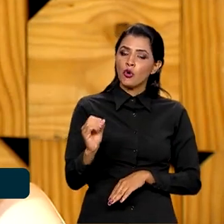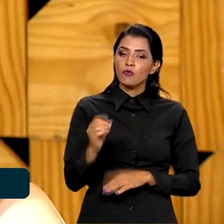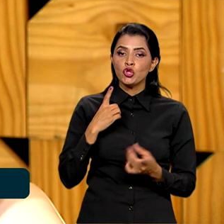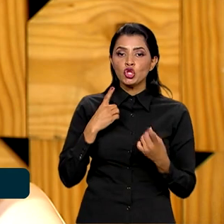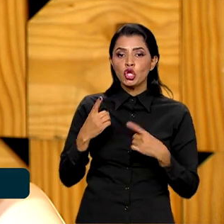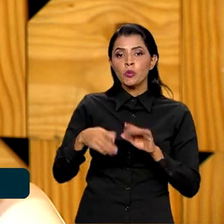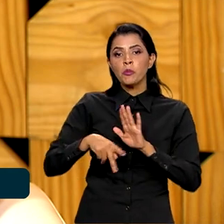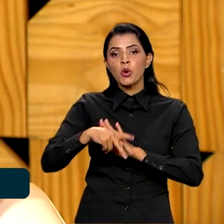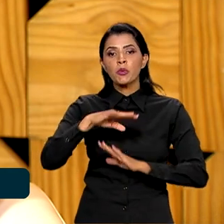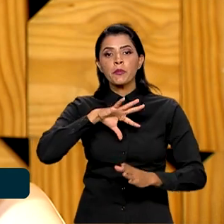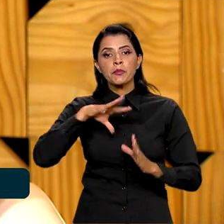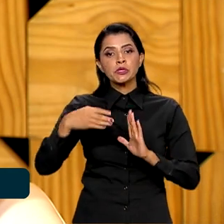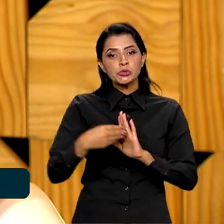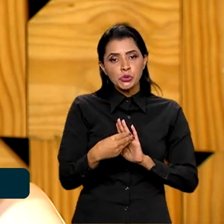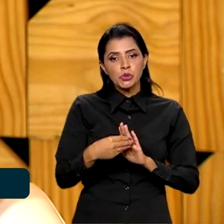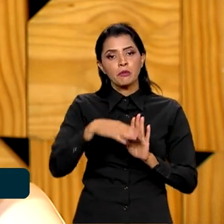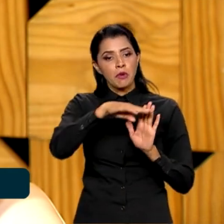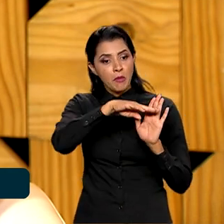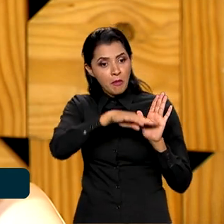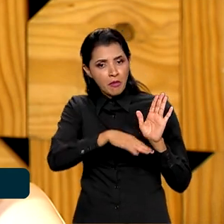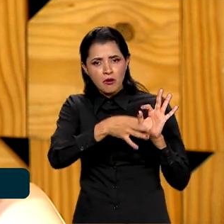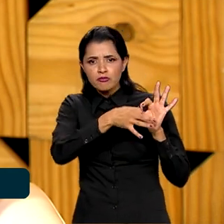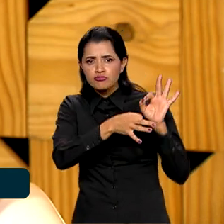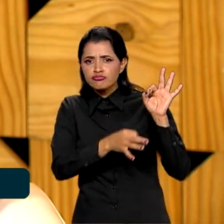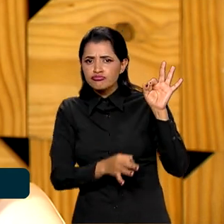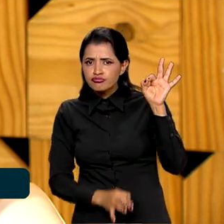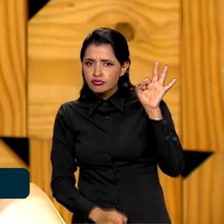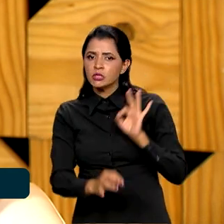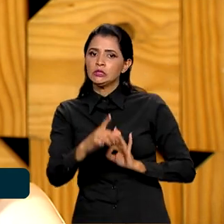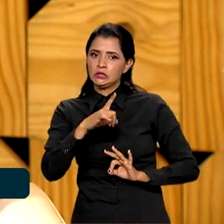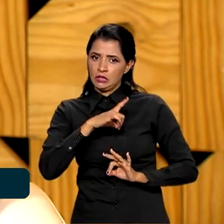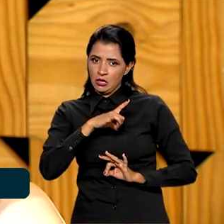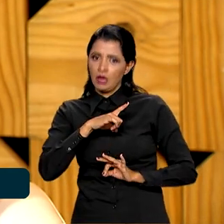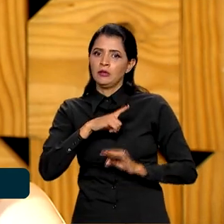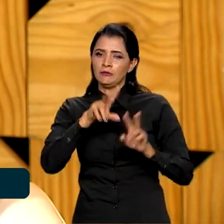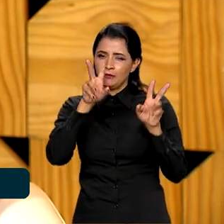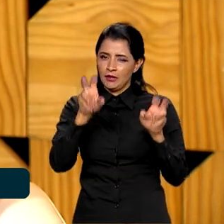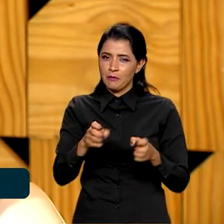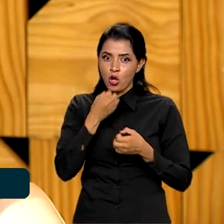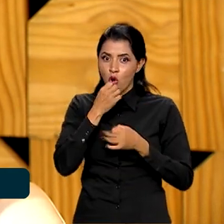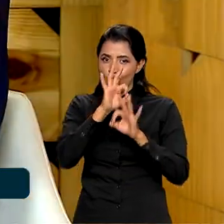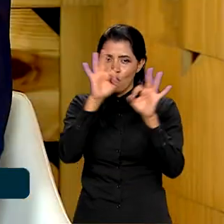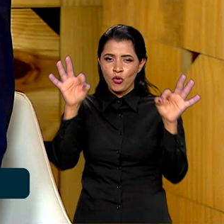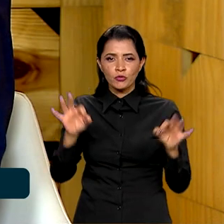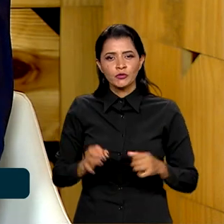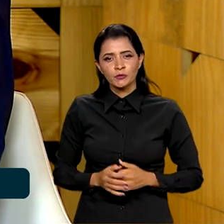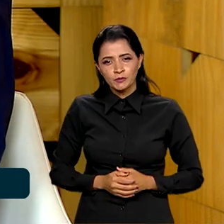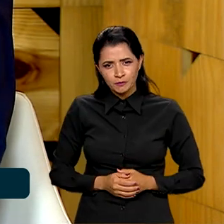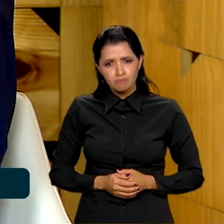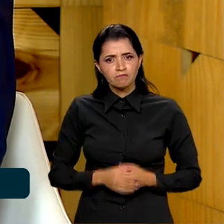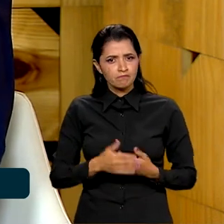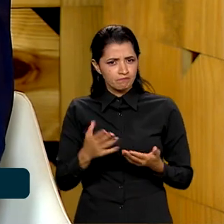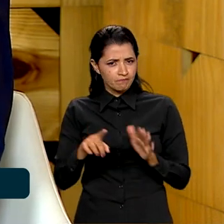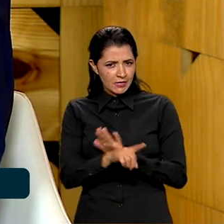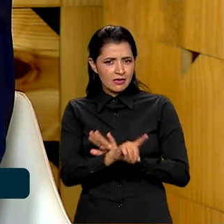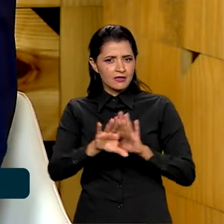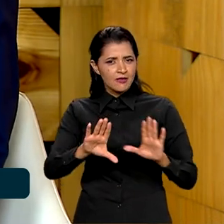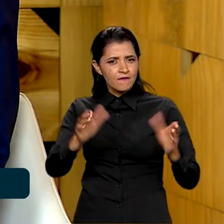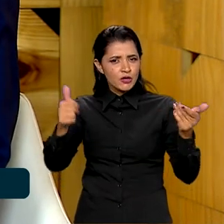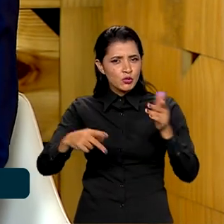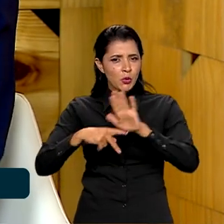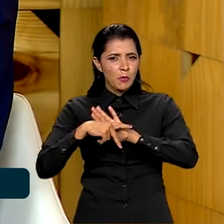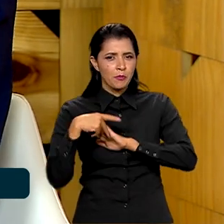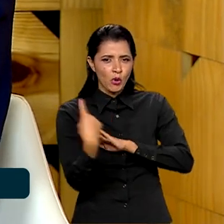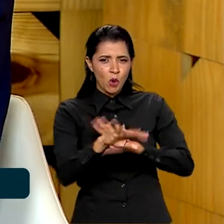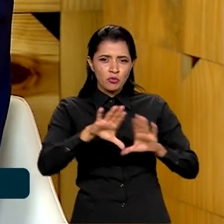gov.br/diálogosamazônicos. A programação é imensa e intensa e muito boa. Agora, todos esses eventos da Cúpula da Amazônia,